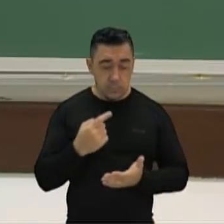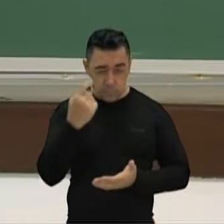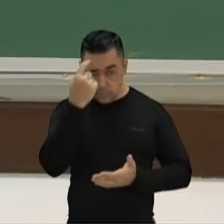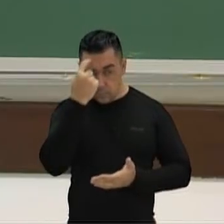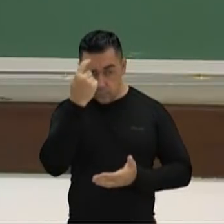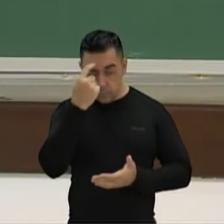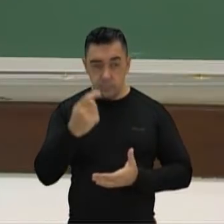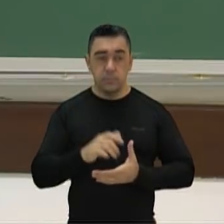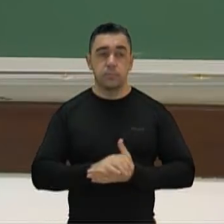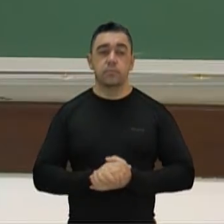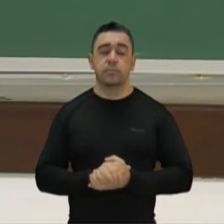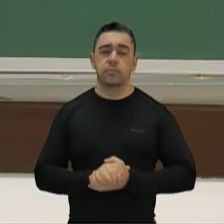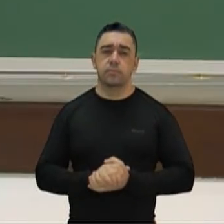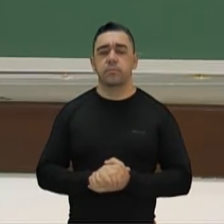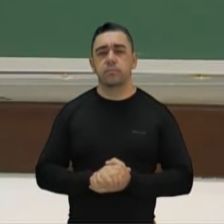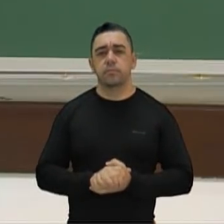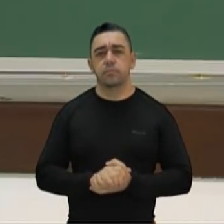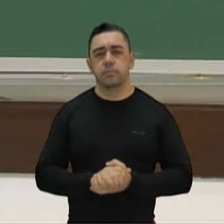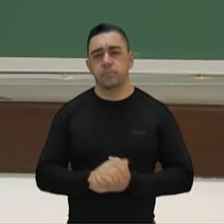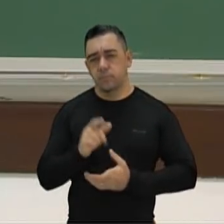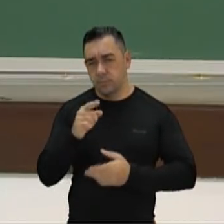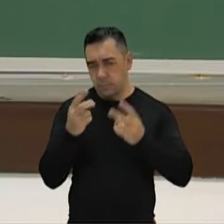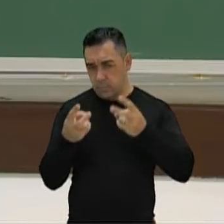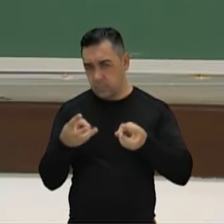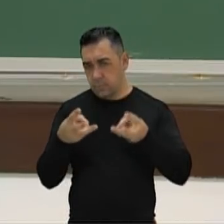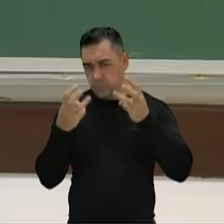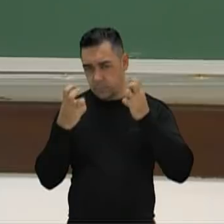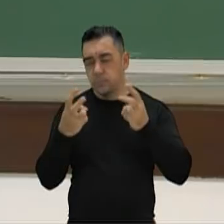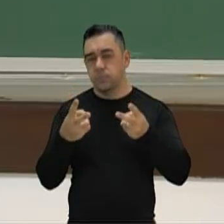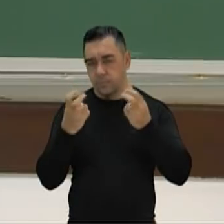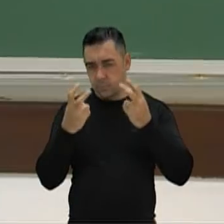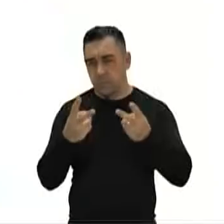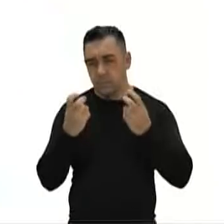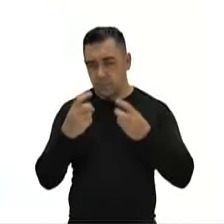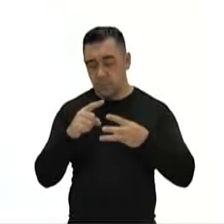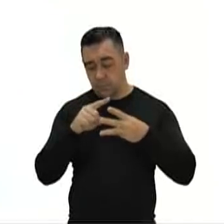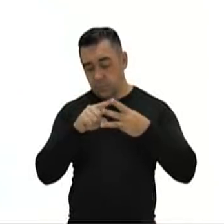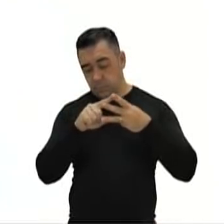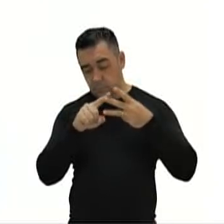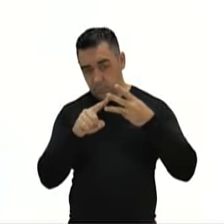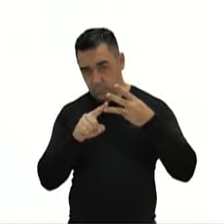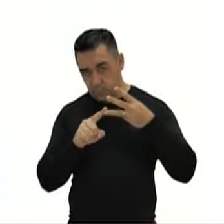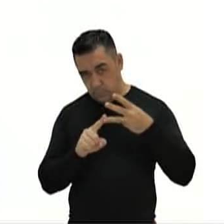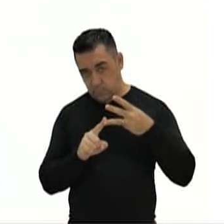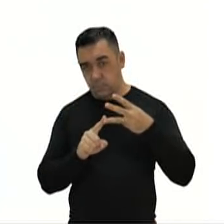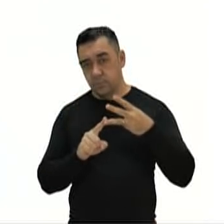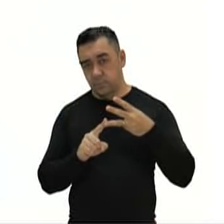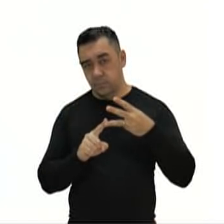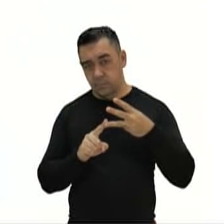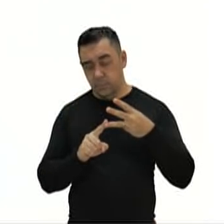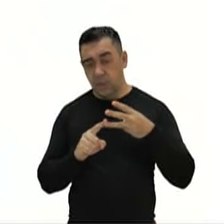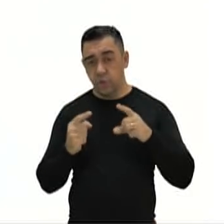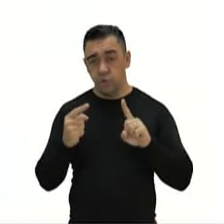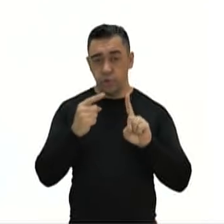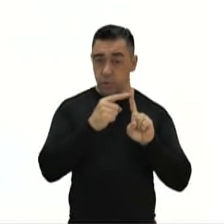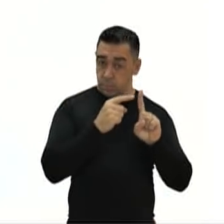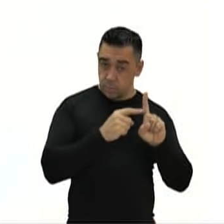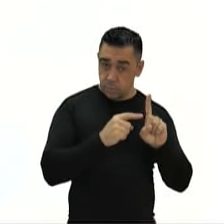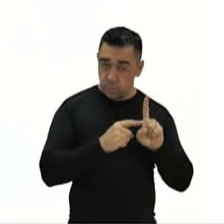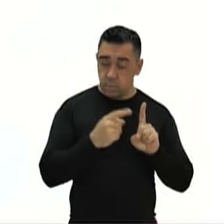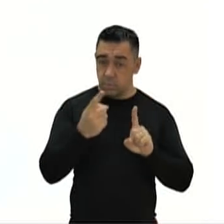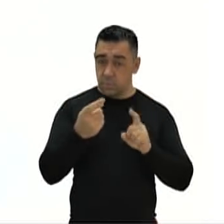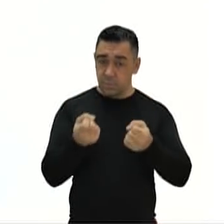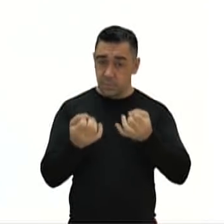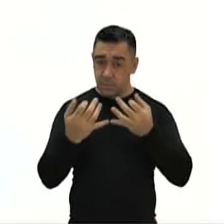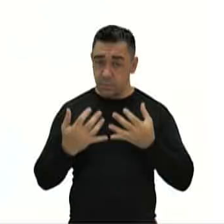pouquinho. Você vai observar esses três tipos de célula que estão aqui, que eu mostrei para vocês, e você vai me dizer o